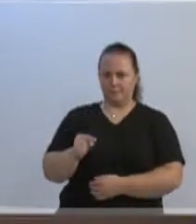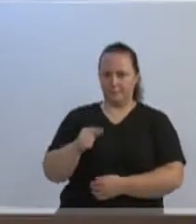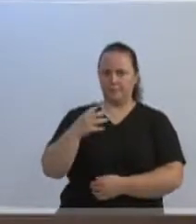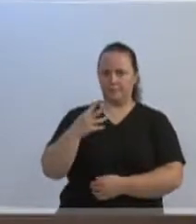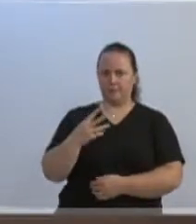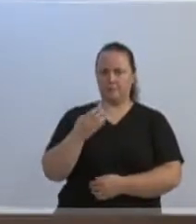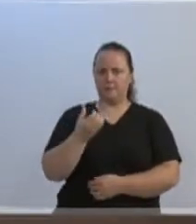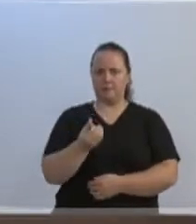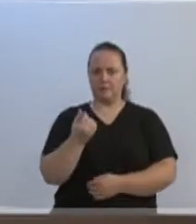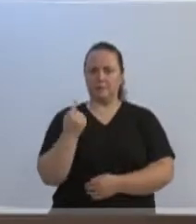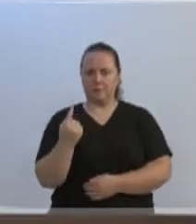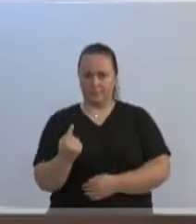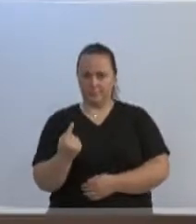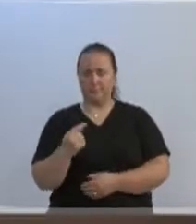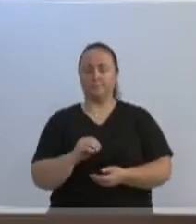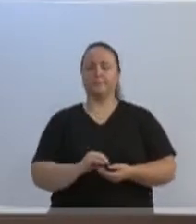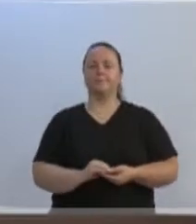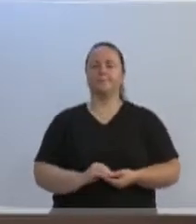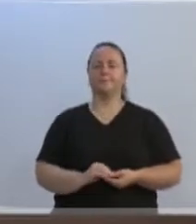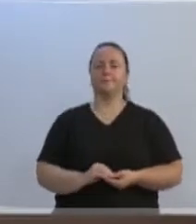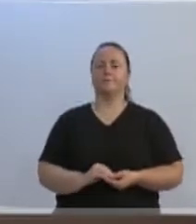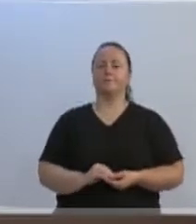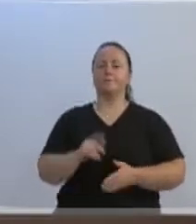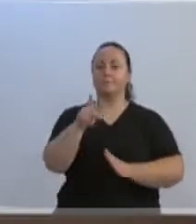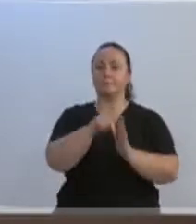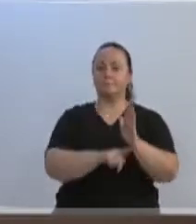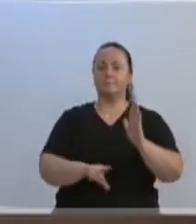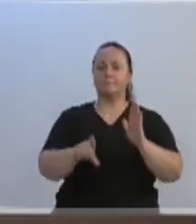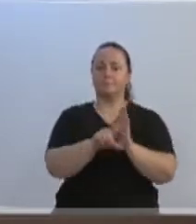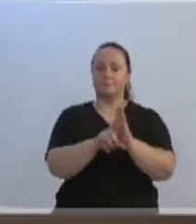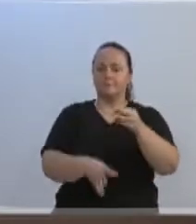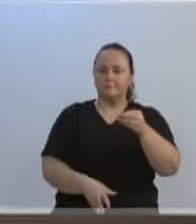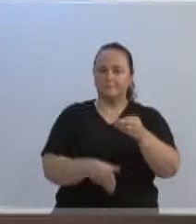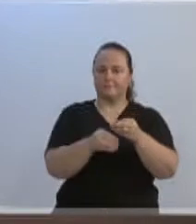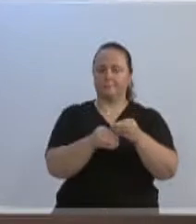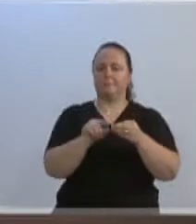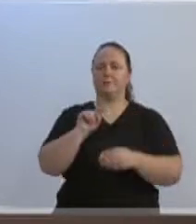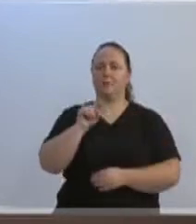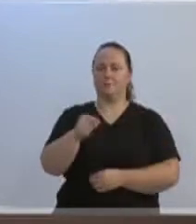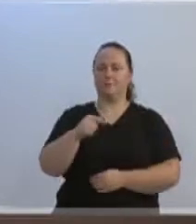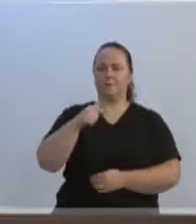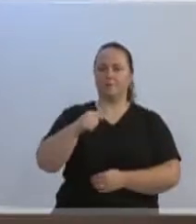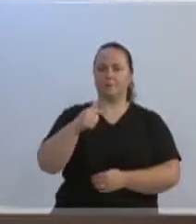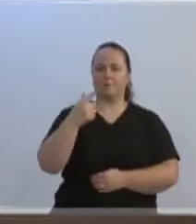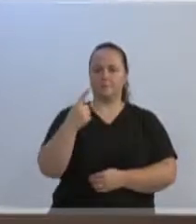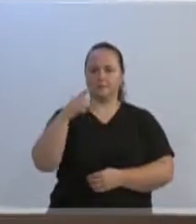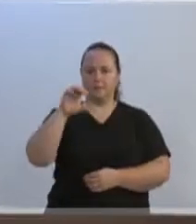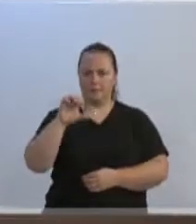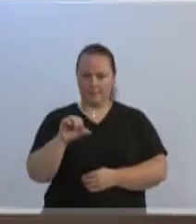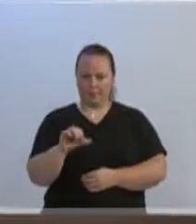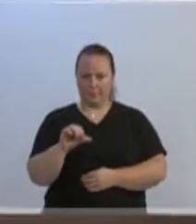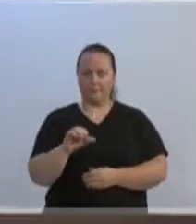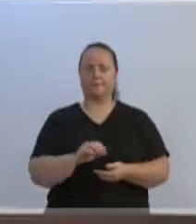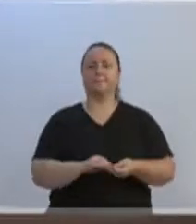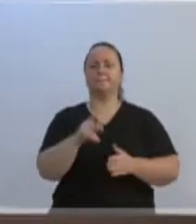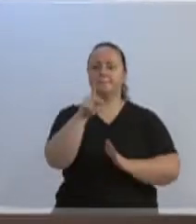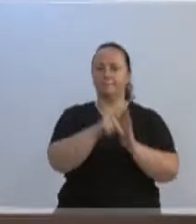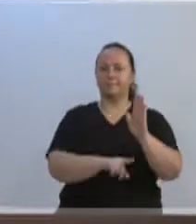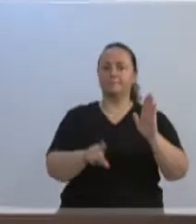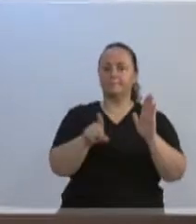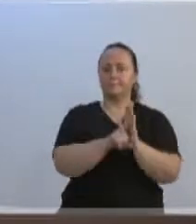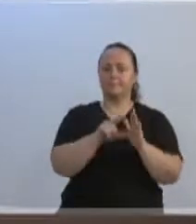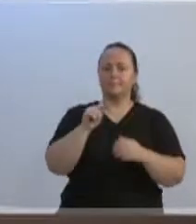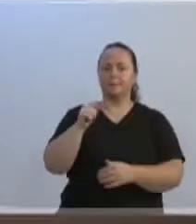7461 projeto de lei complementar 1719 e projeto de lei